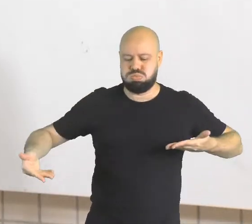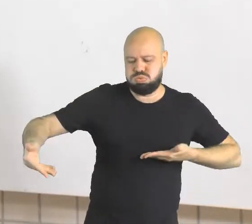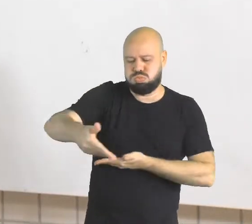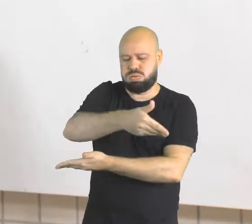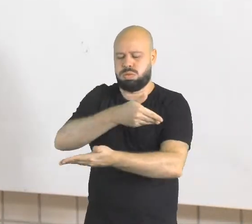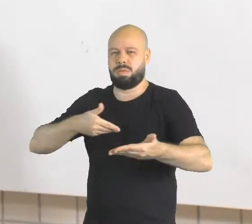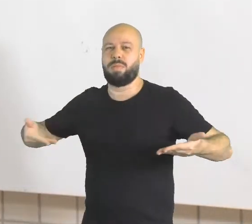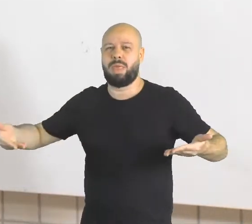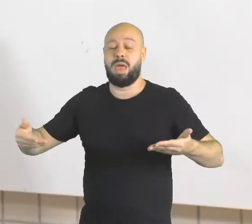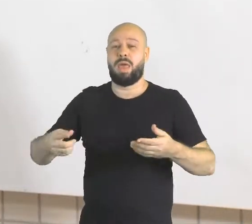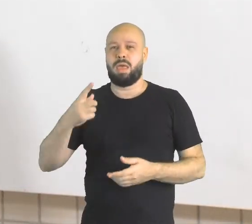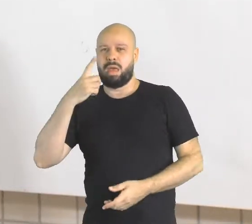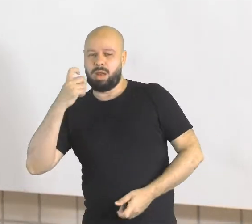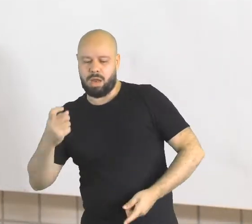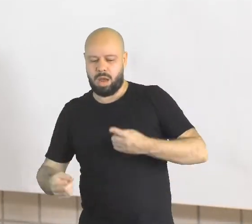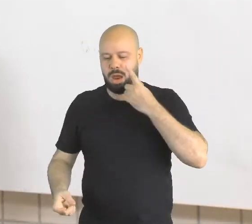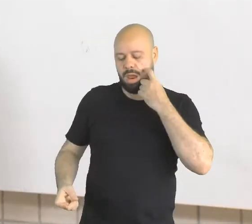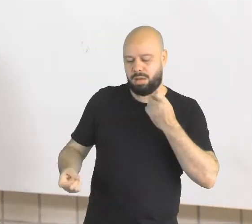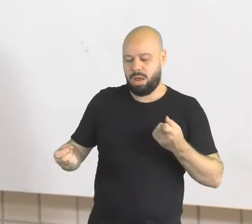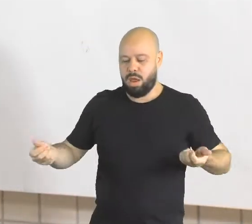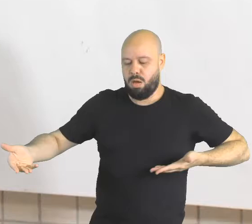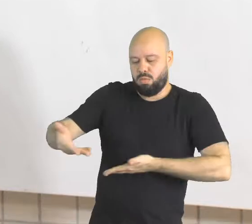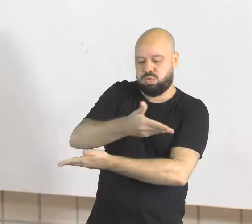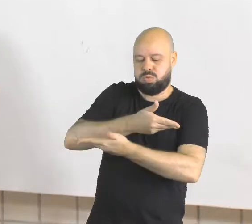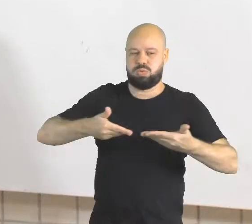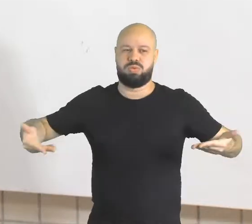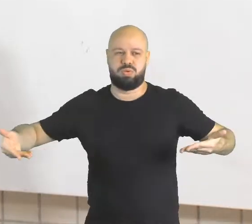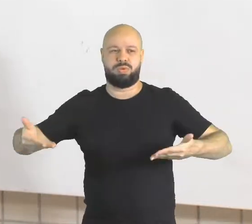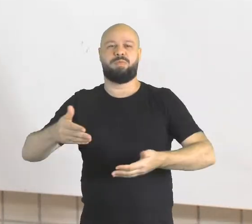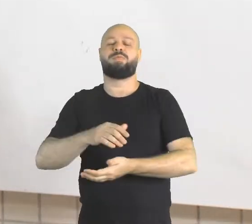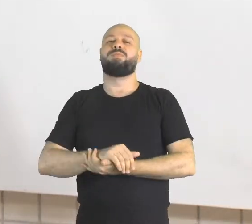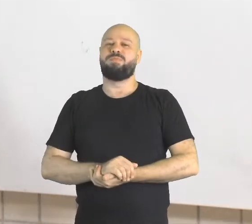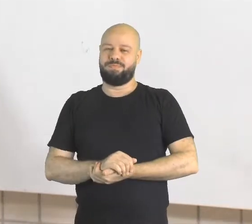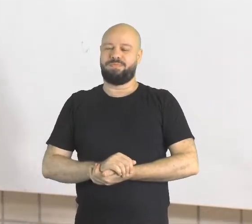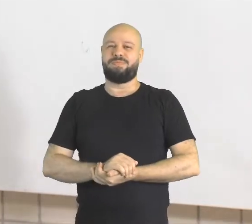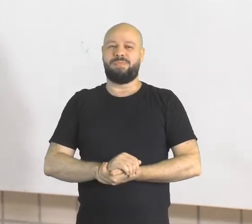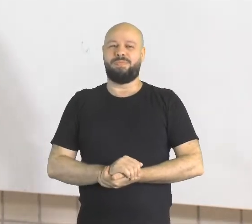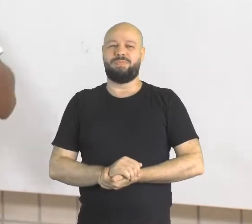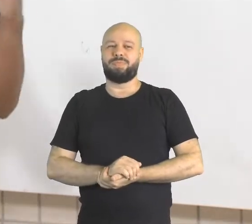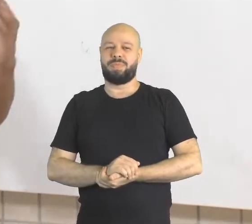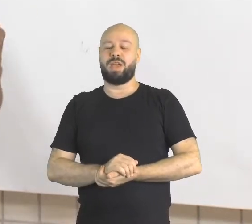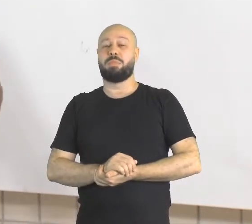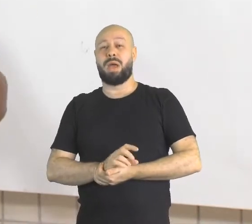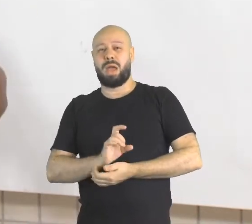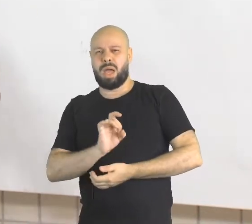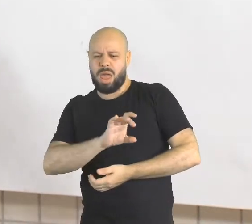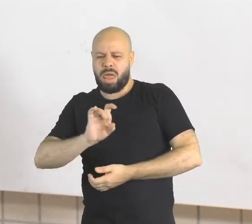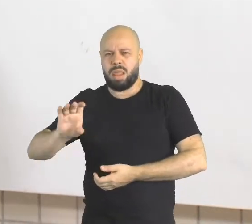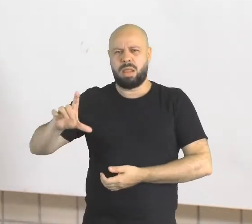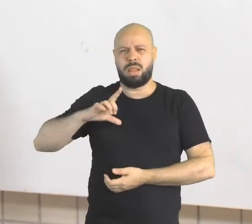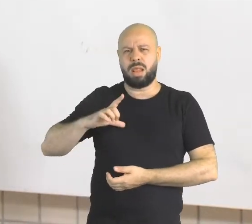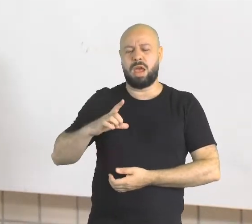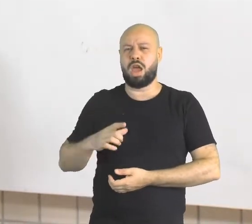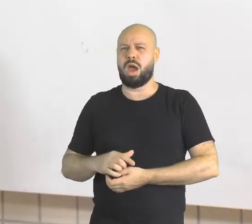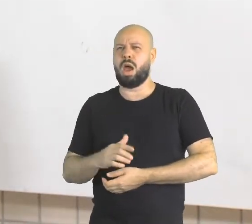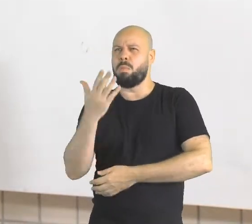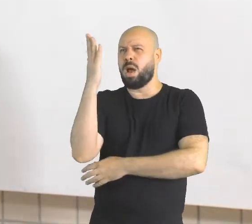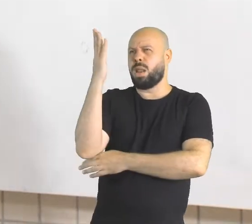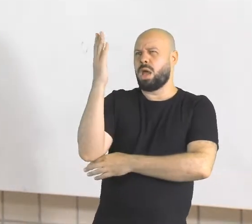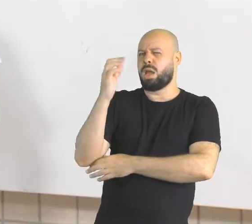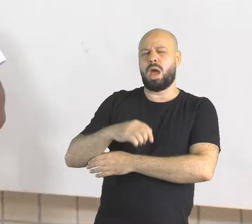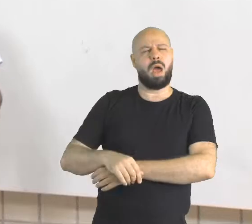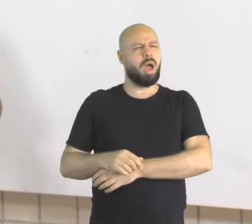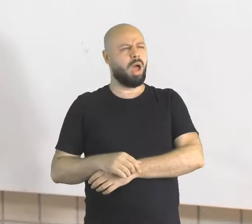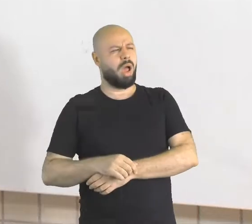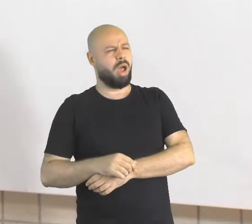troca de interesses. O índio tinha interesse nos utensílios e o português tinha interesse, né, na madeira. Então, eles faziam essas relações